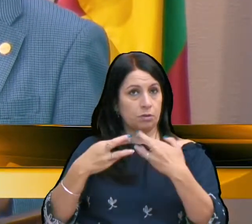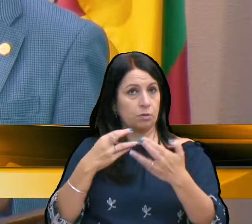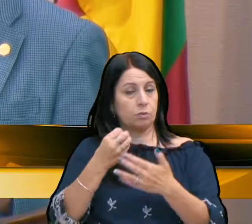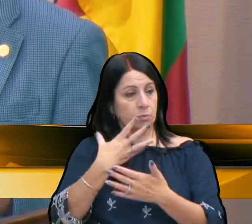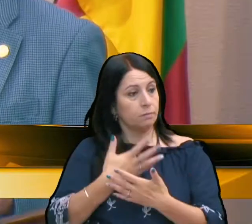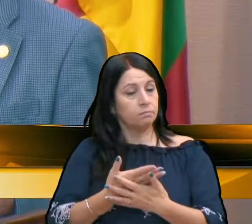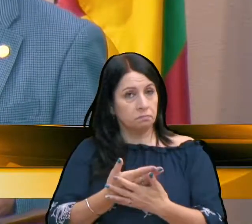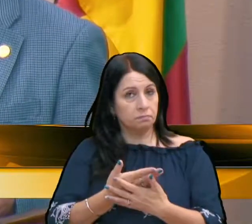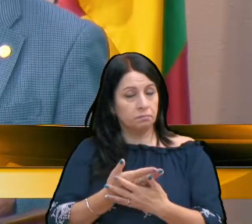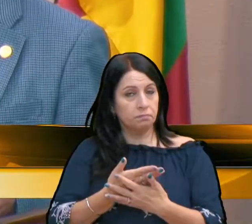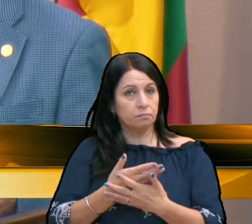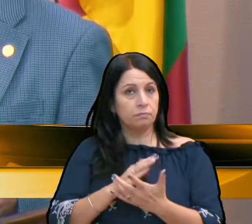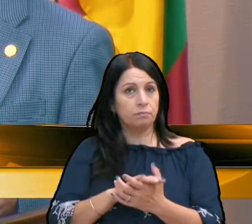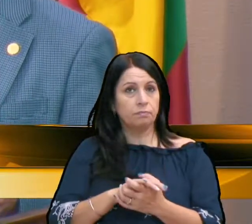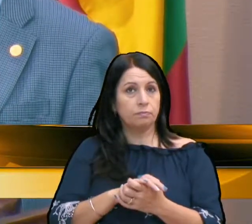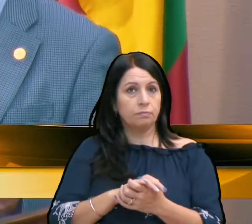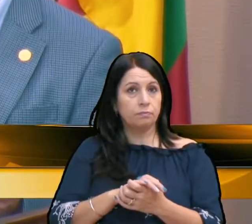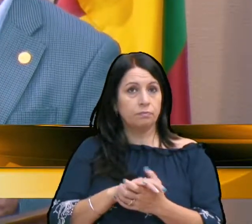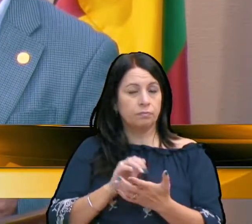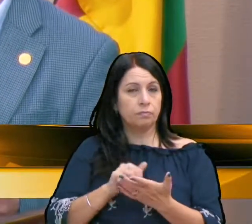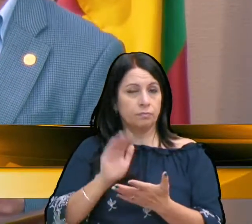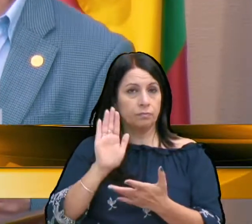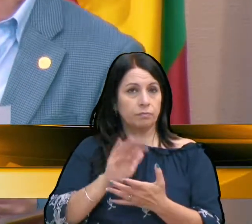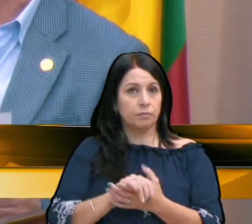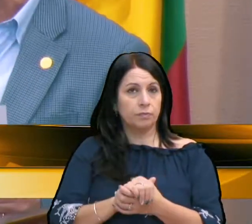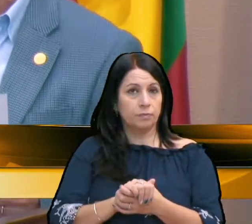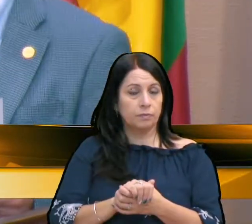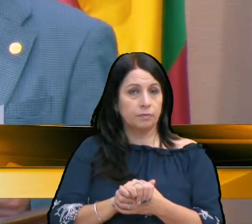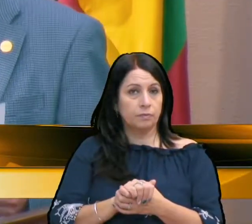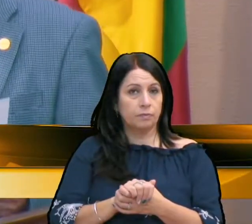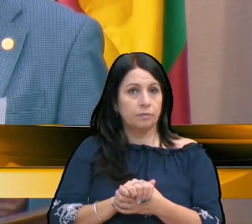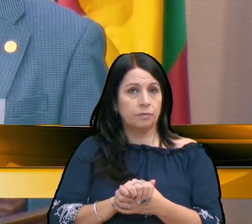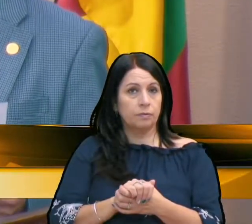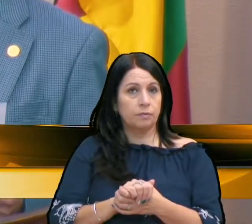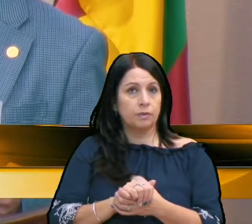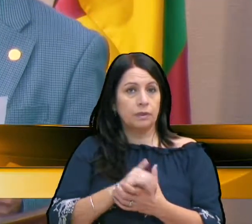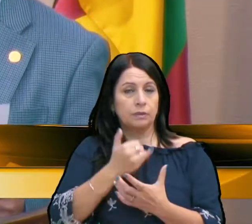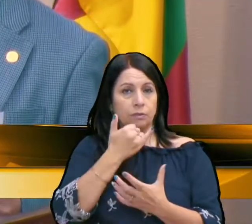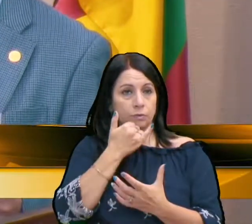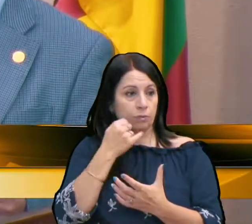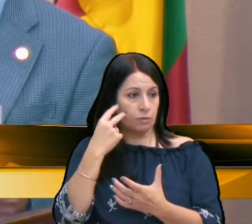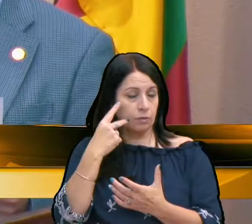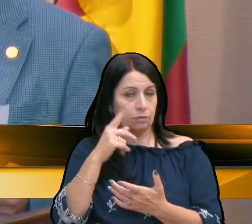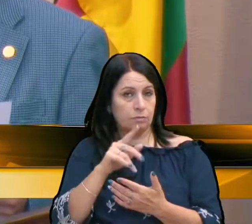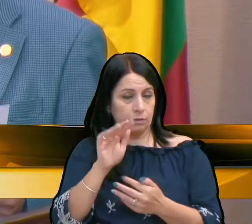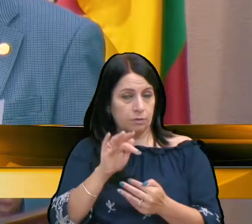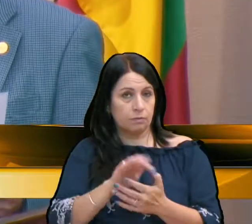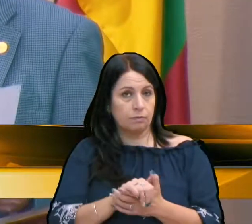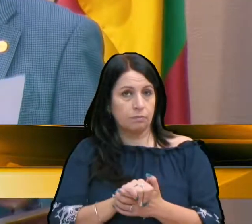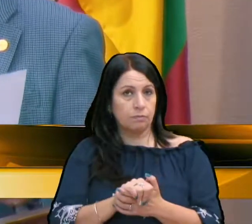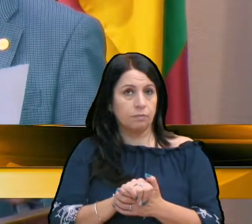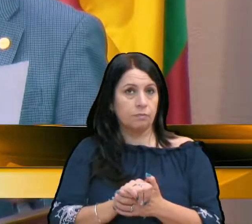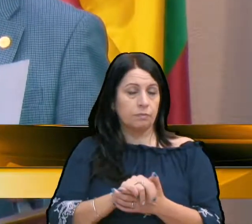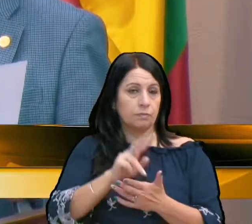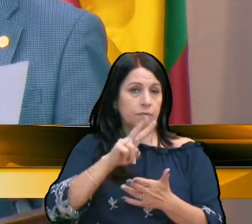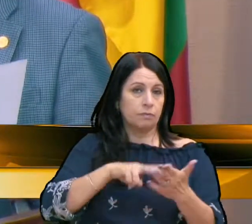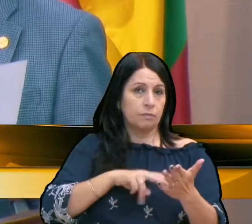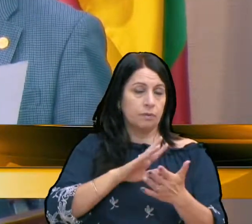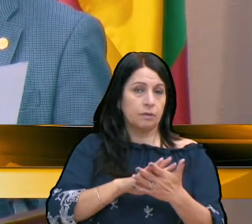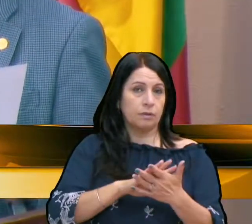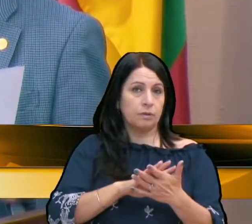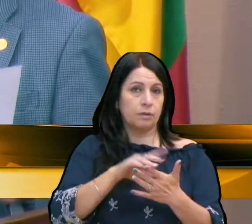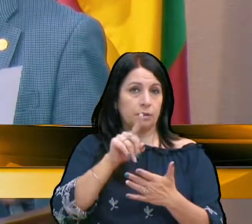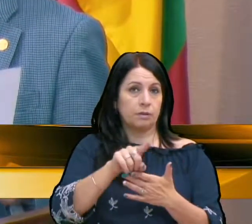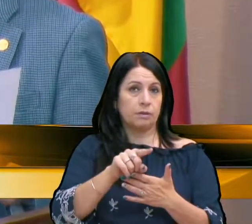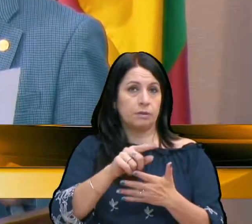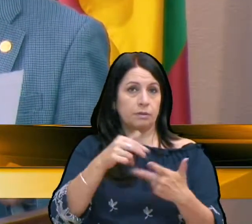bem. Ah, perfeito. Desculpa, vereador Rafael, só deixa eu terminar esta leitura aqui. Uma vez que